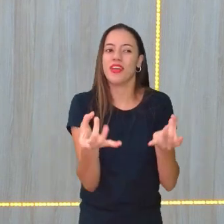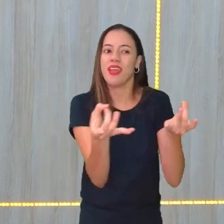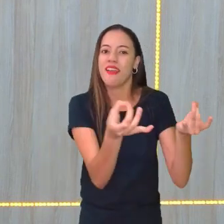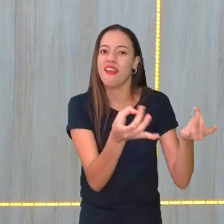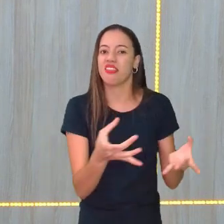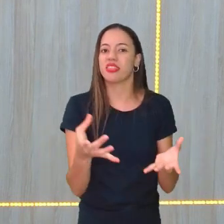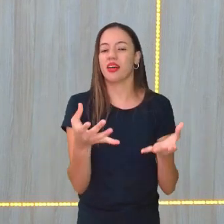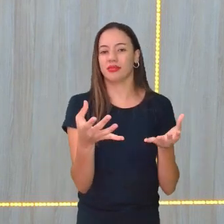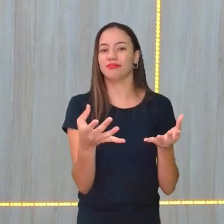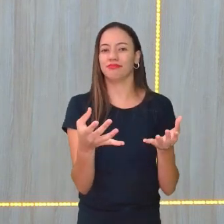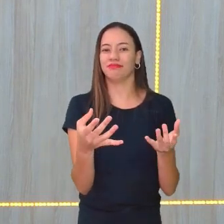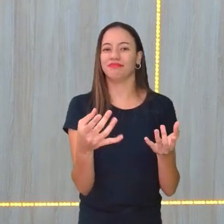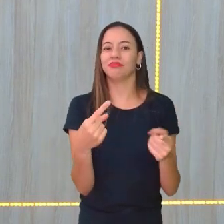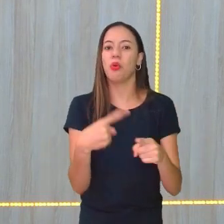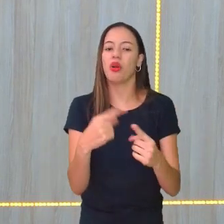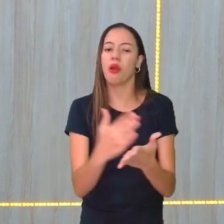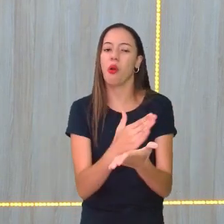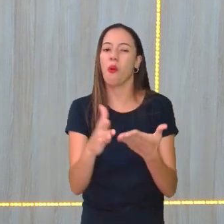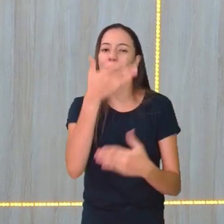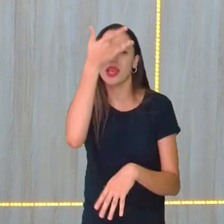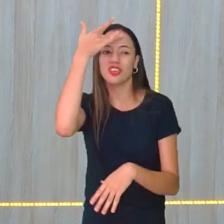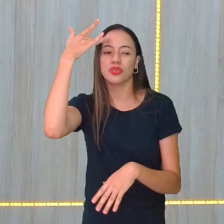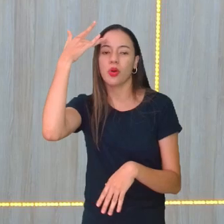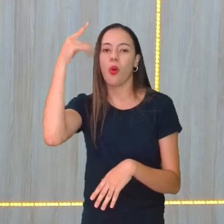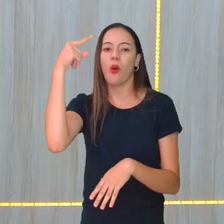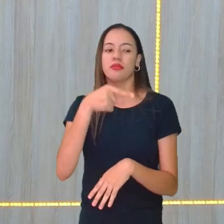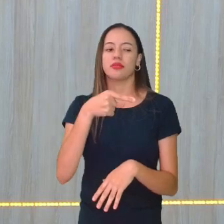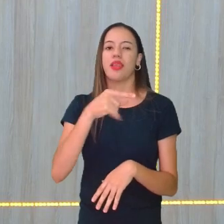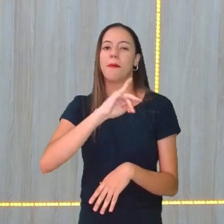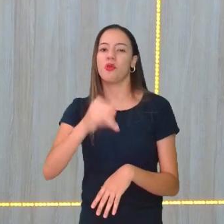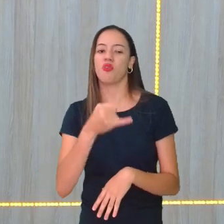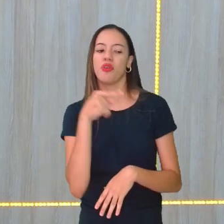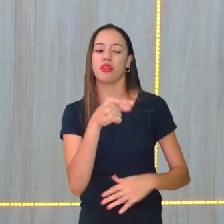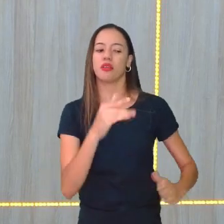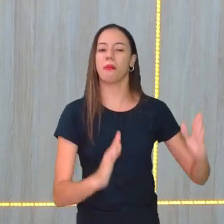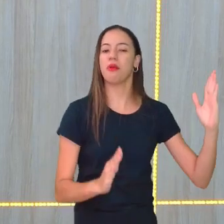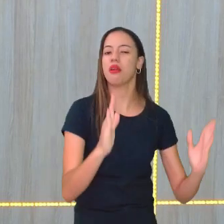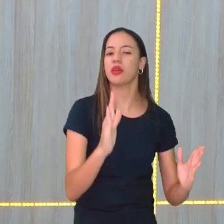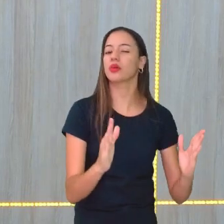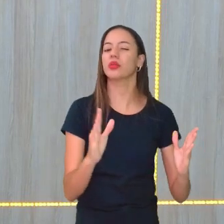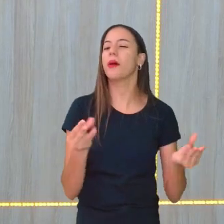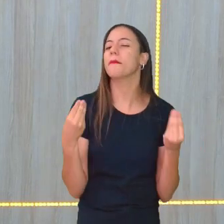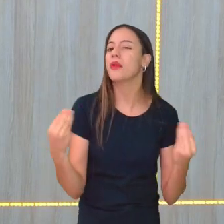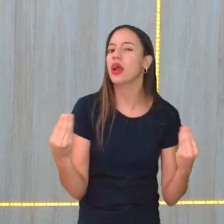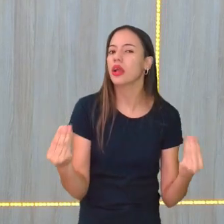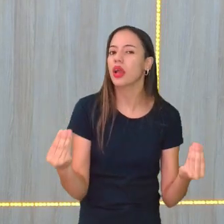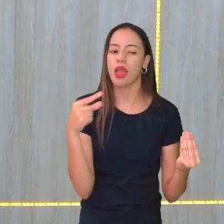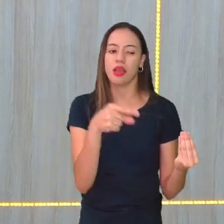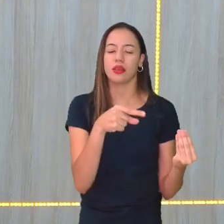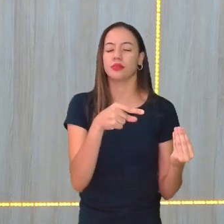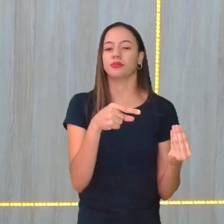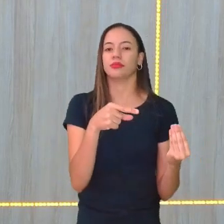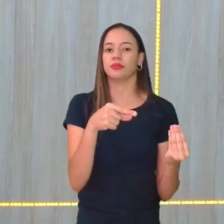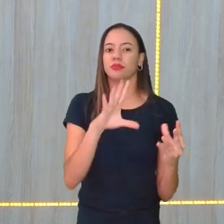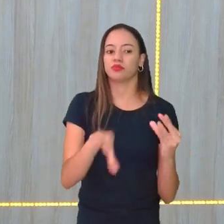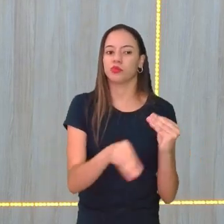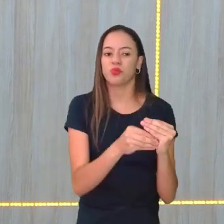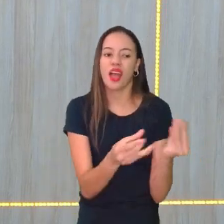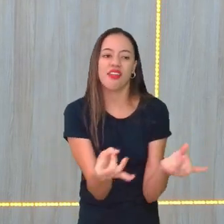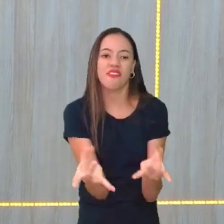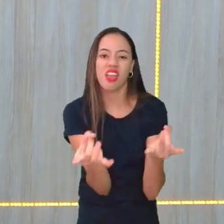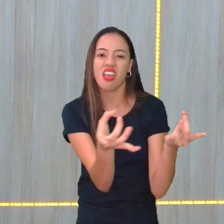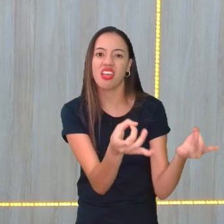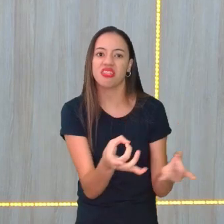pessoas se aproveitam, né, daquele período para incrementar o comércio,